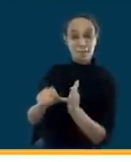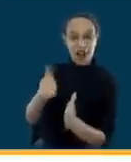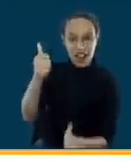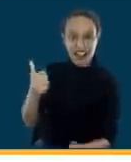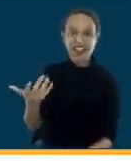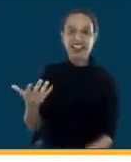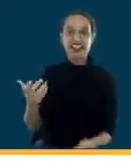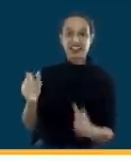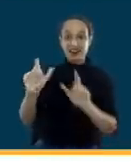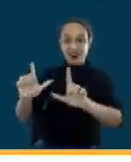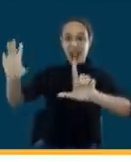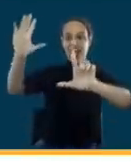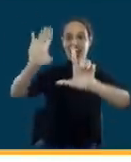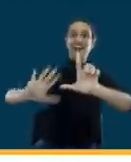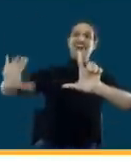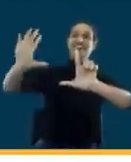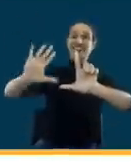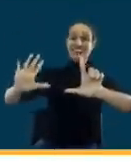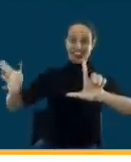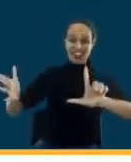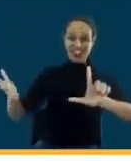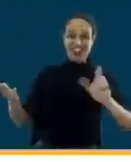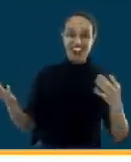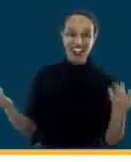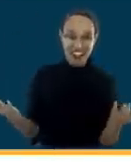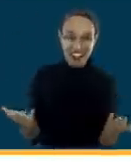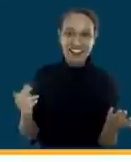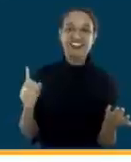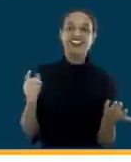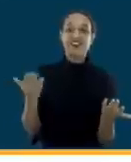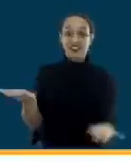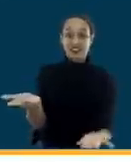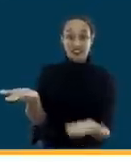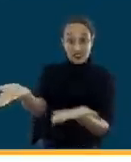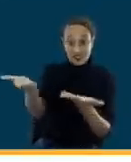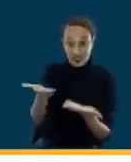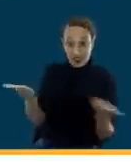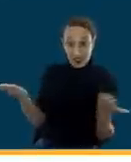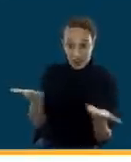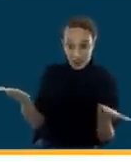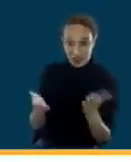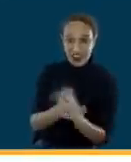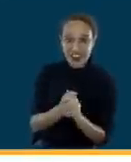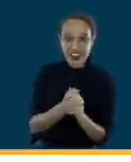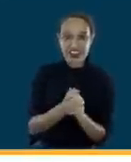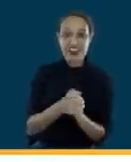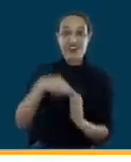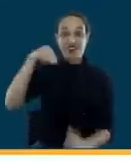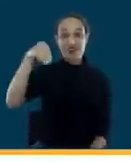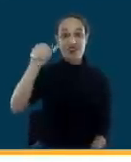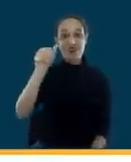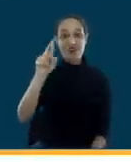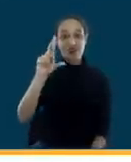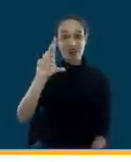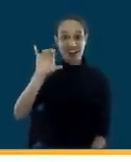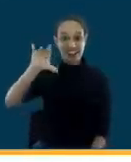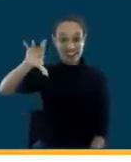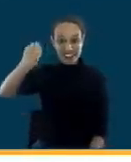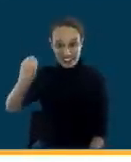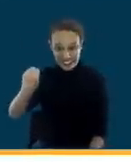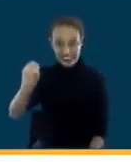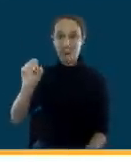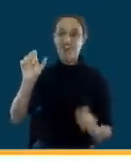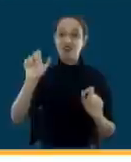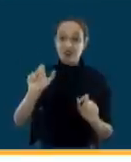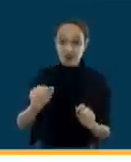a passagem aqui. E aí eu quero chamar, já que está de volta, eu quero chamar aqui Márcio Griot para fazer a